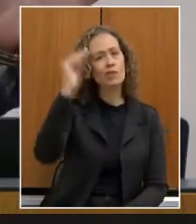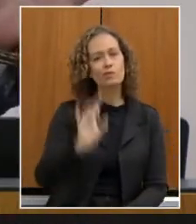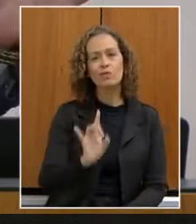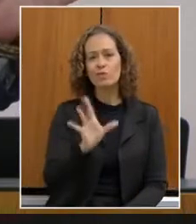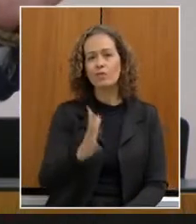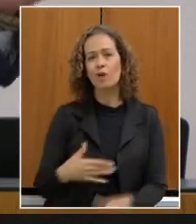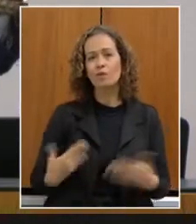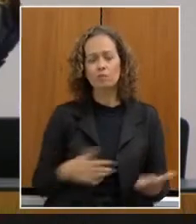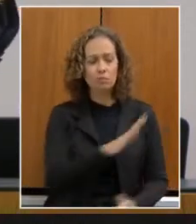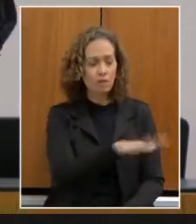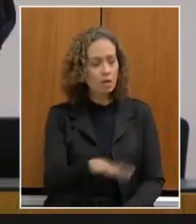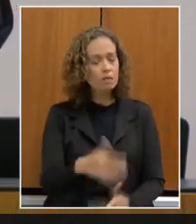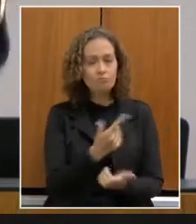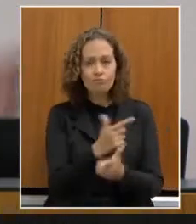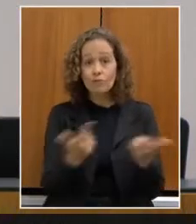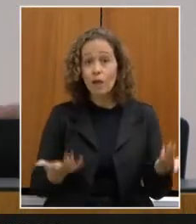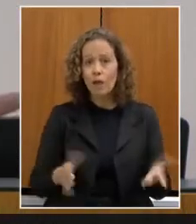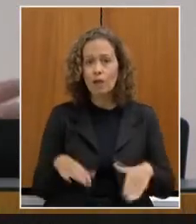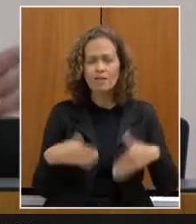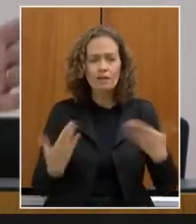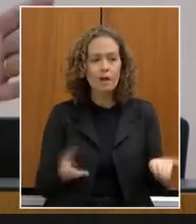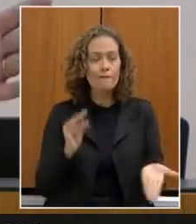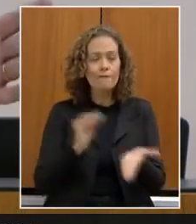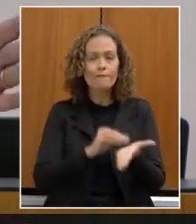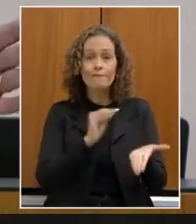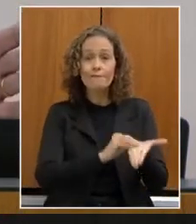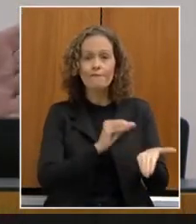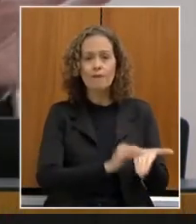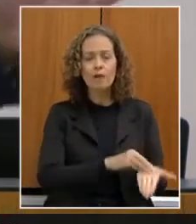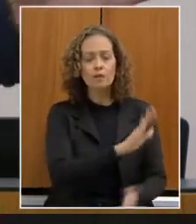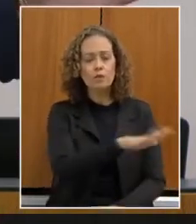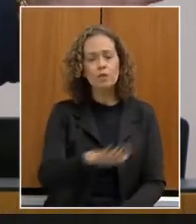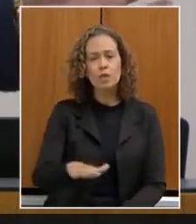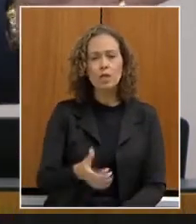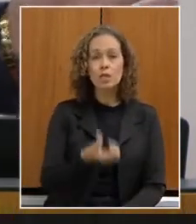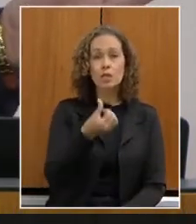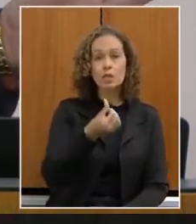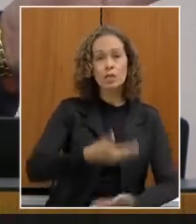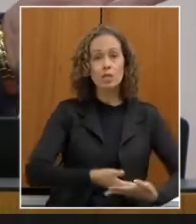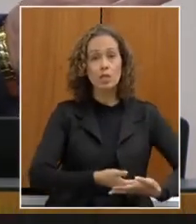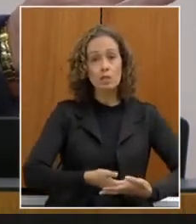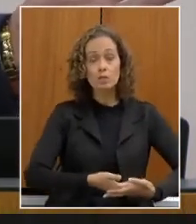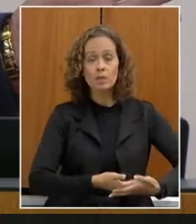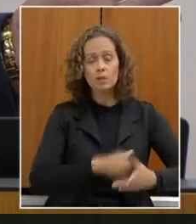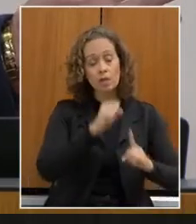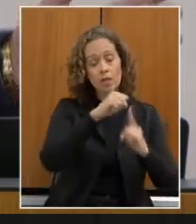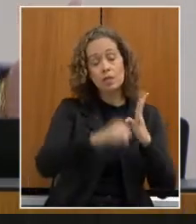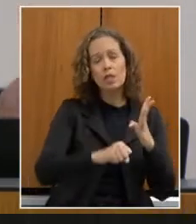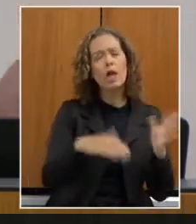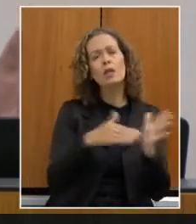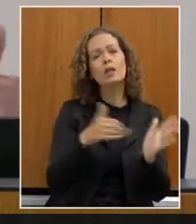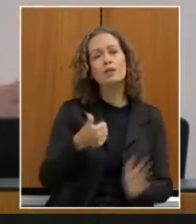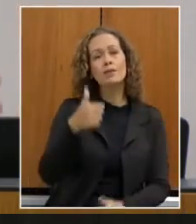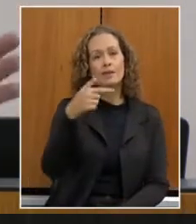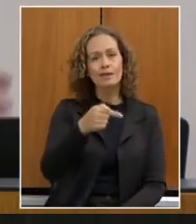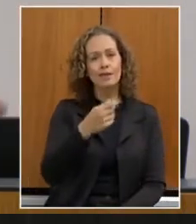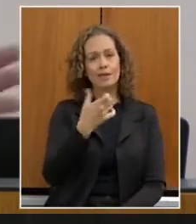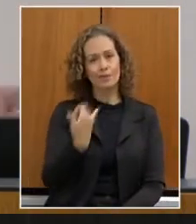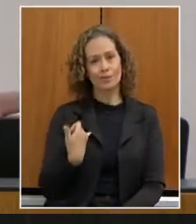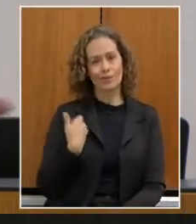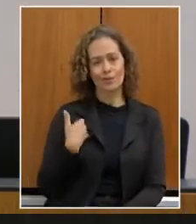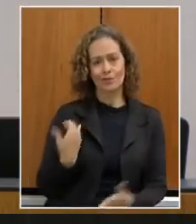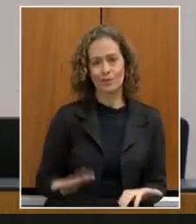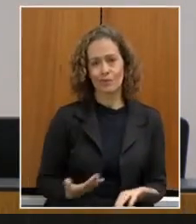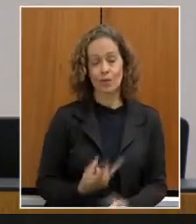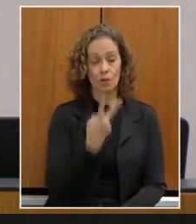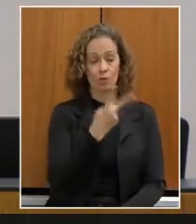fica esse lapso, fica esse buraco negro de criança de seis meses a 17 anos. A gente sabe que você não pode pegar uma criança de